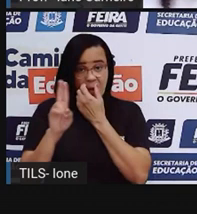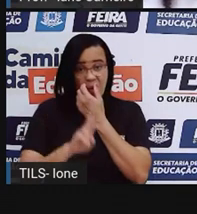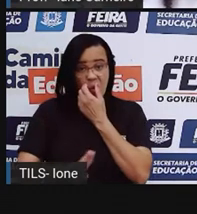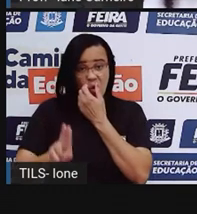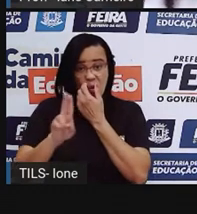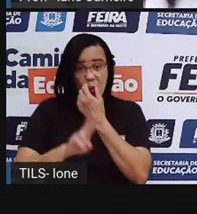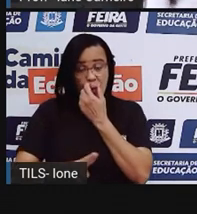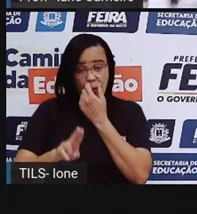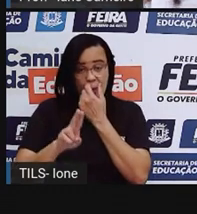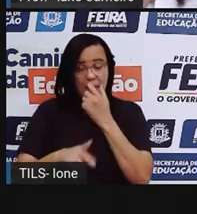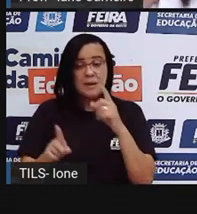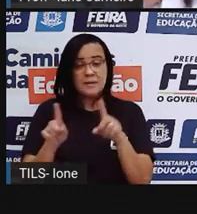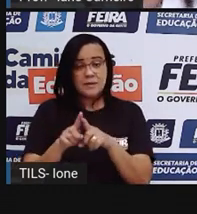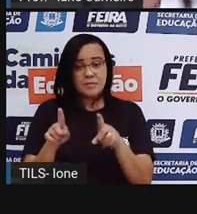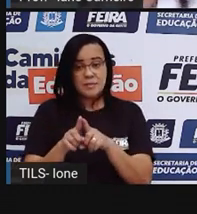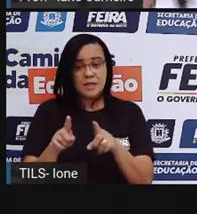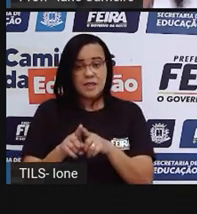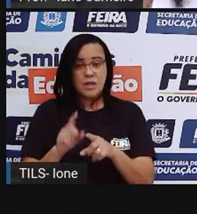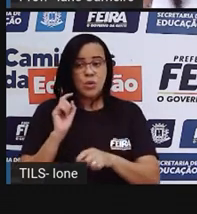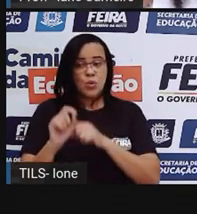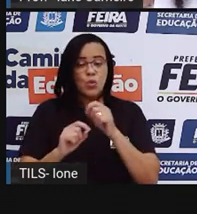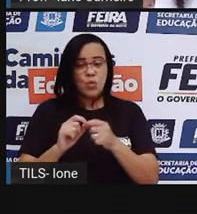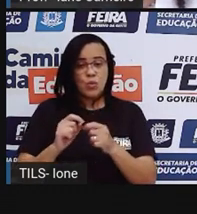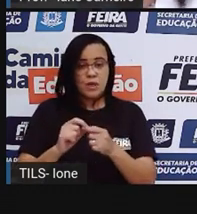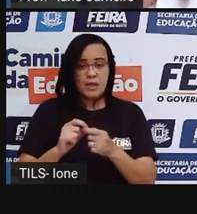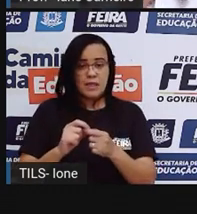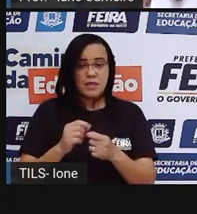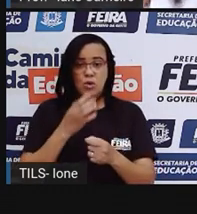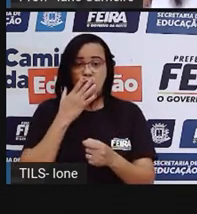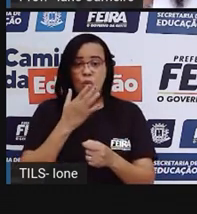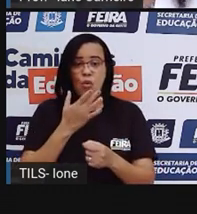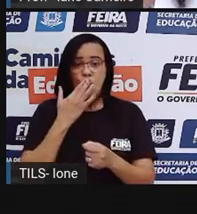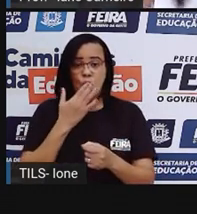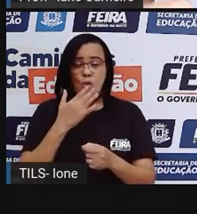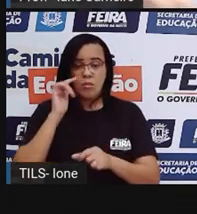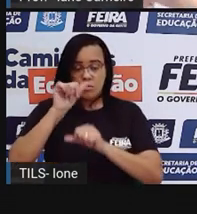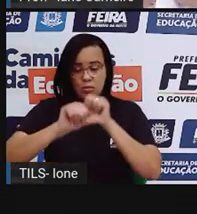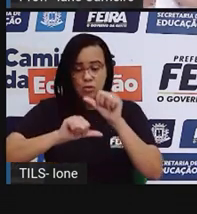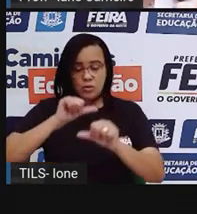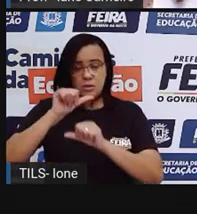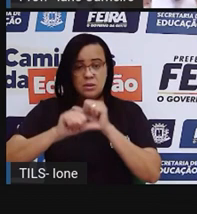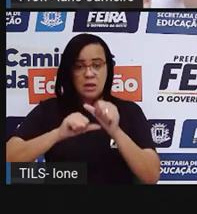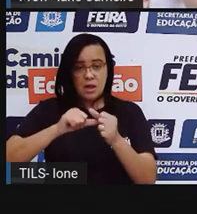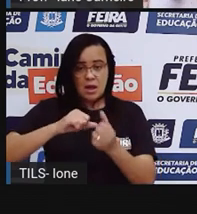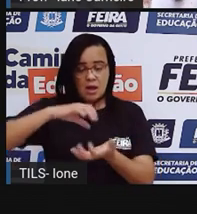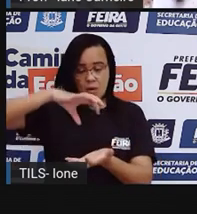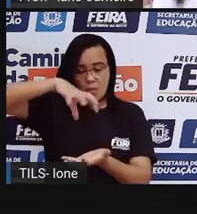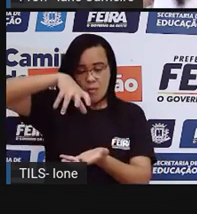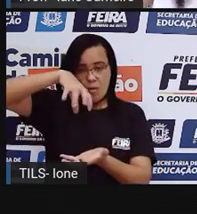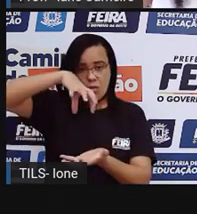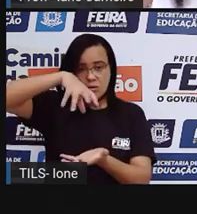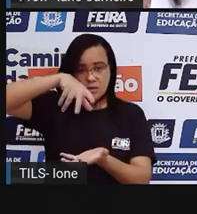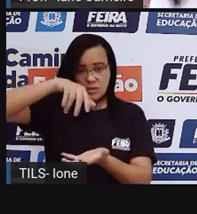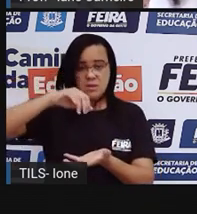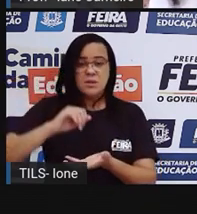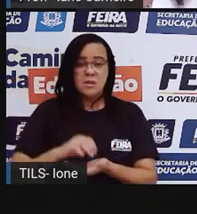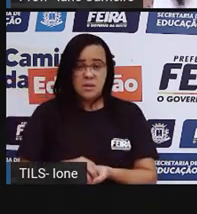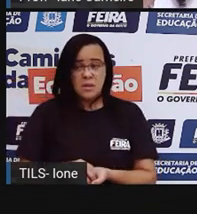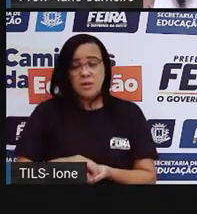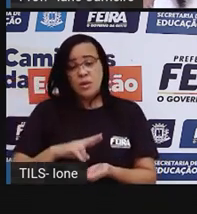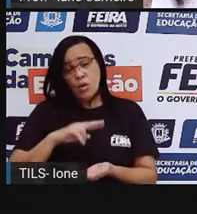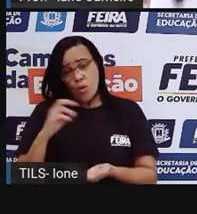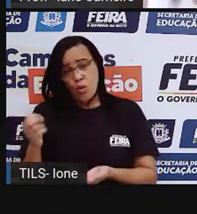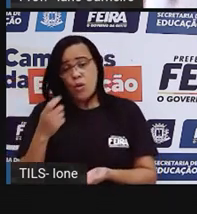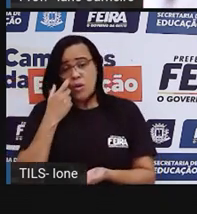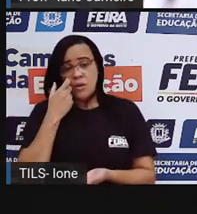corante alimentar para mudar a cor, né, do seu pote, se você quiser. Ou então você pode deixar com a cor da água mesmo,